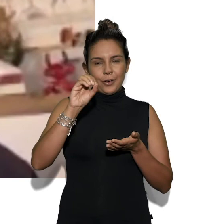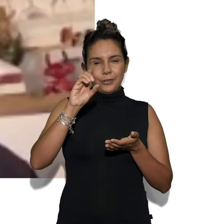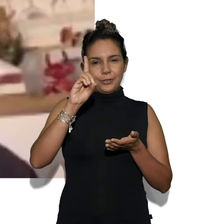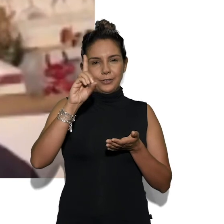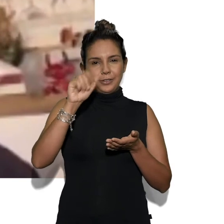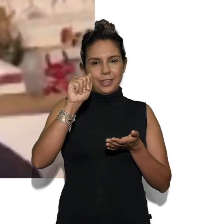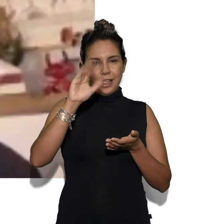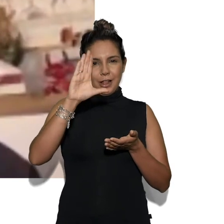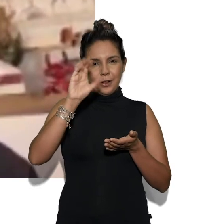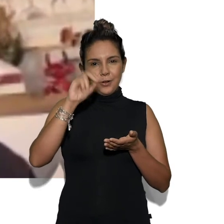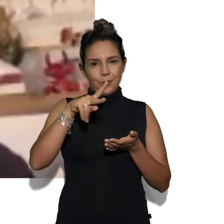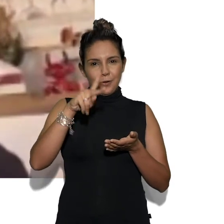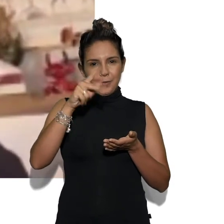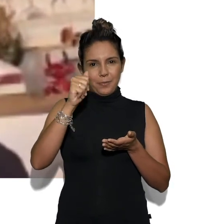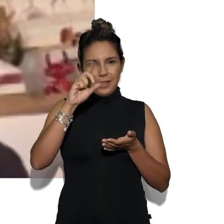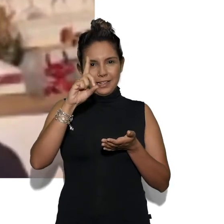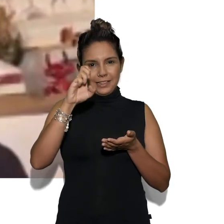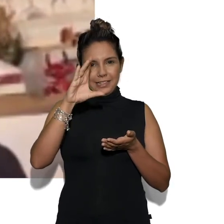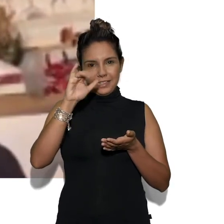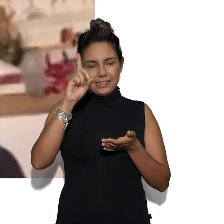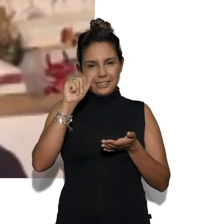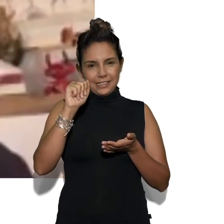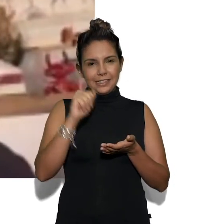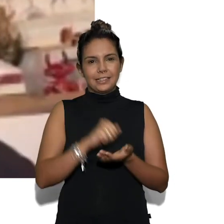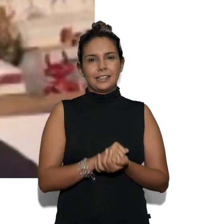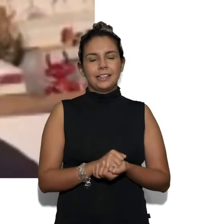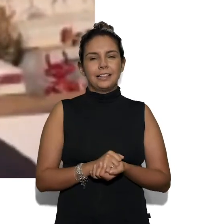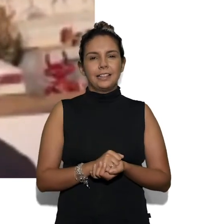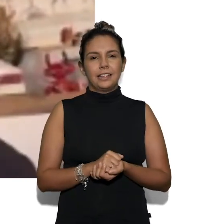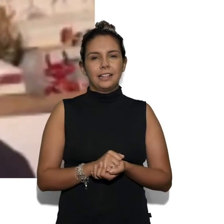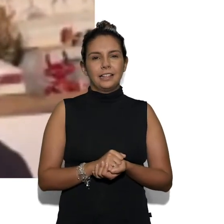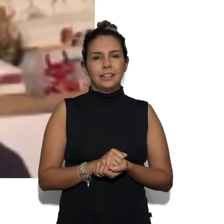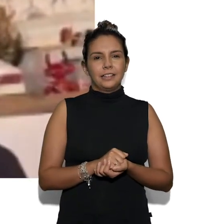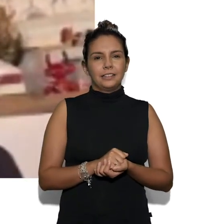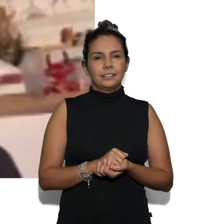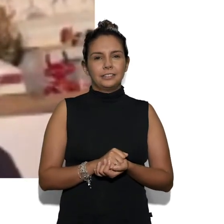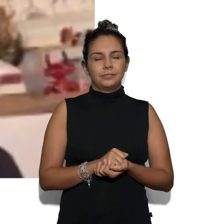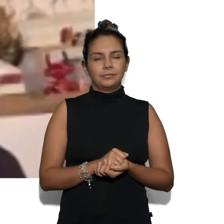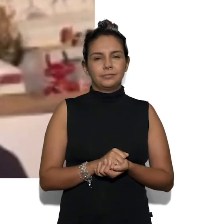absolutamente brilhante, ou pela Adélia Prado,